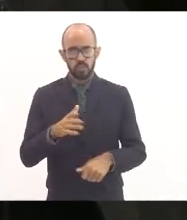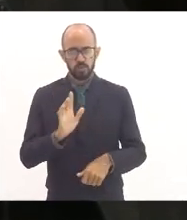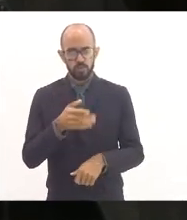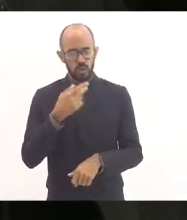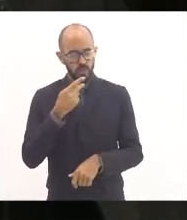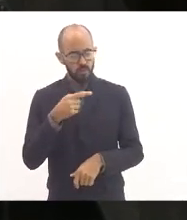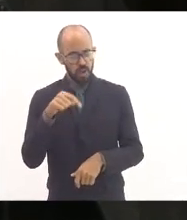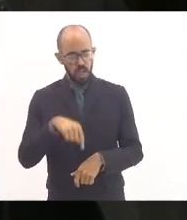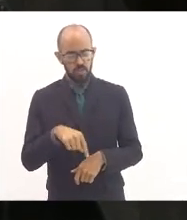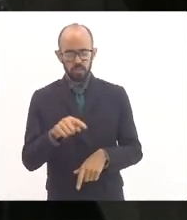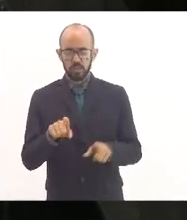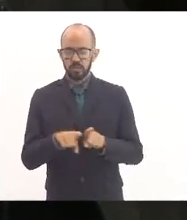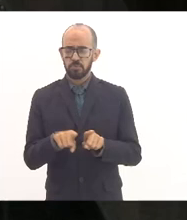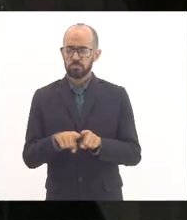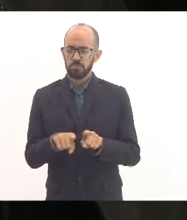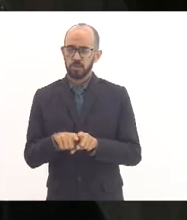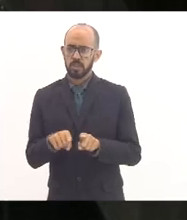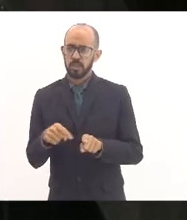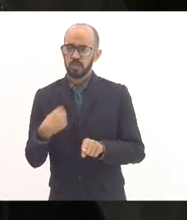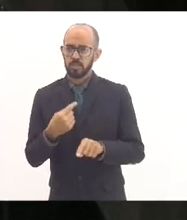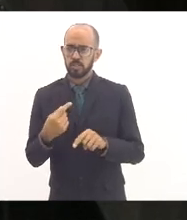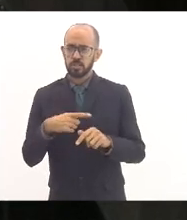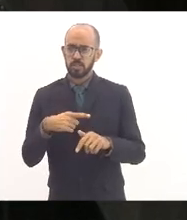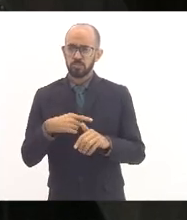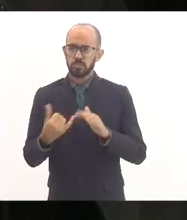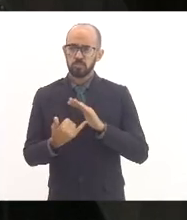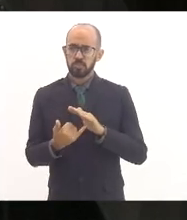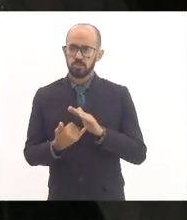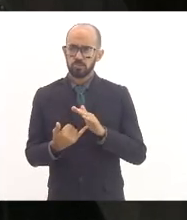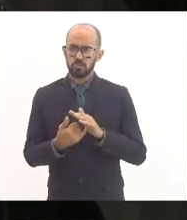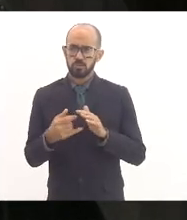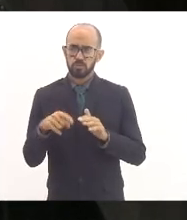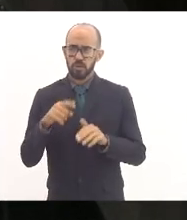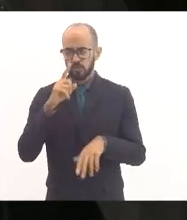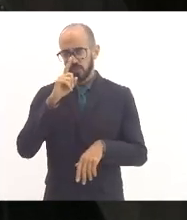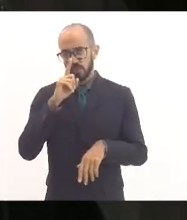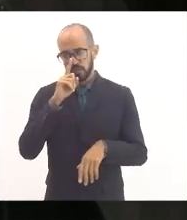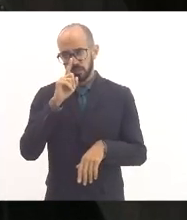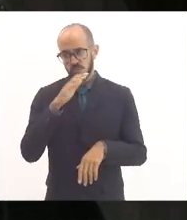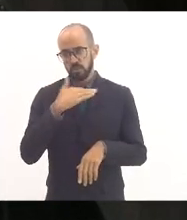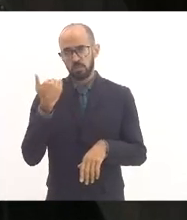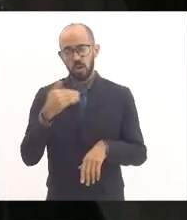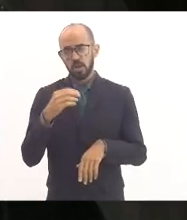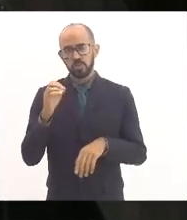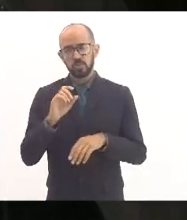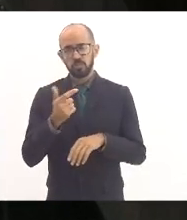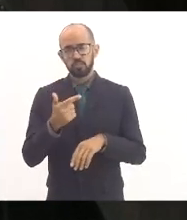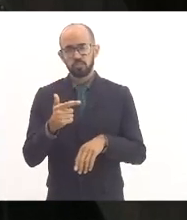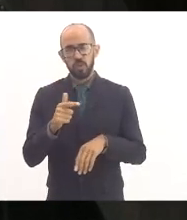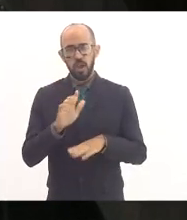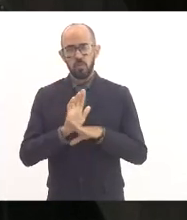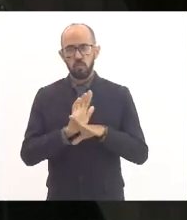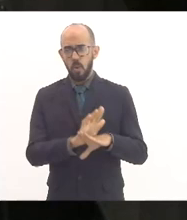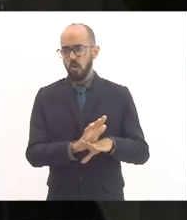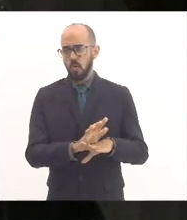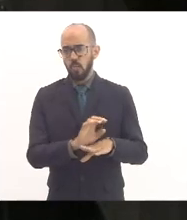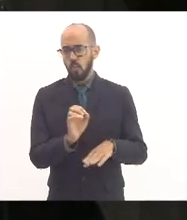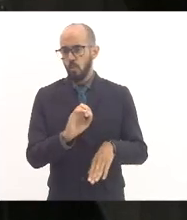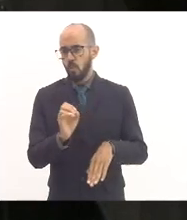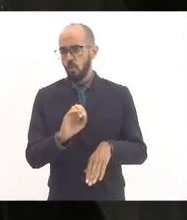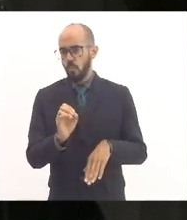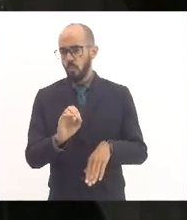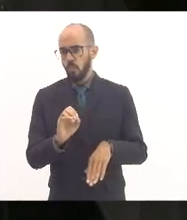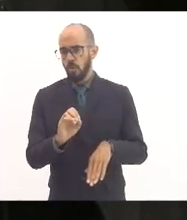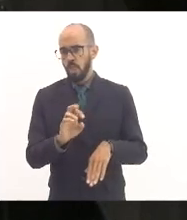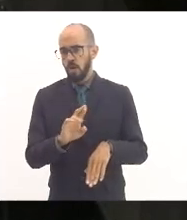pontuado pelos colegas estão mesma instituição que o risco de morte e não temos apoio nenhum inclusive não apenas